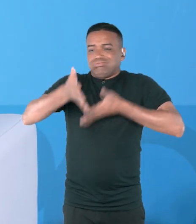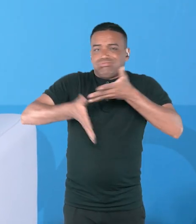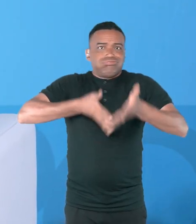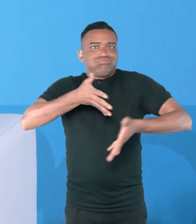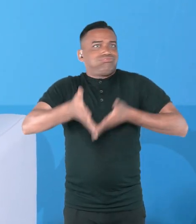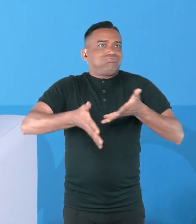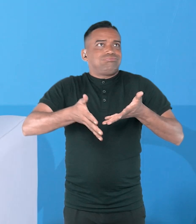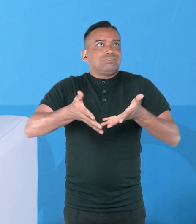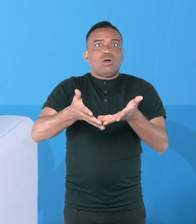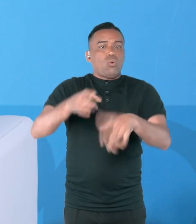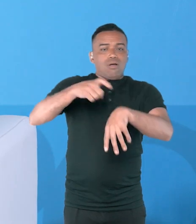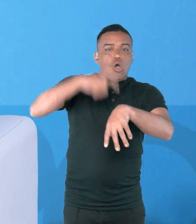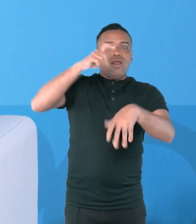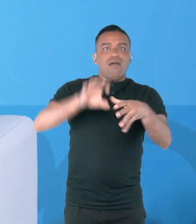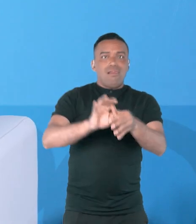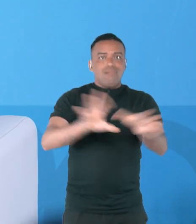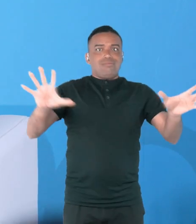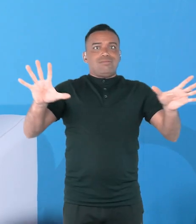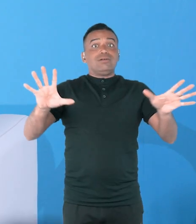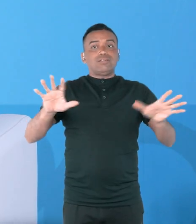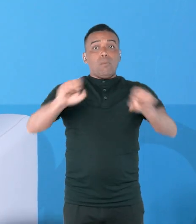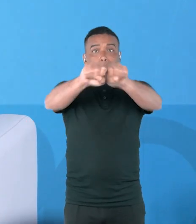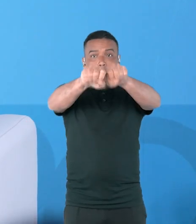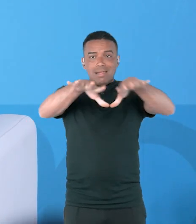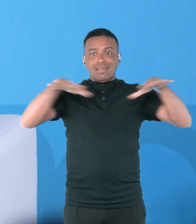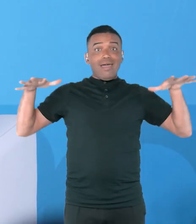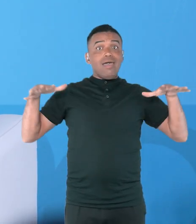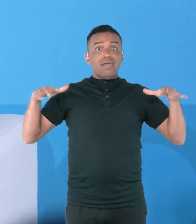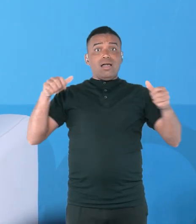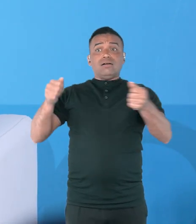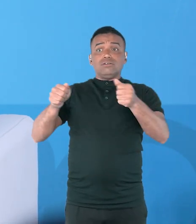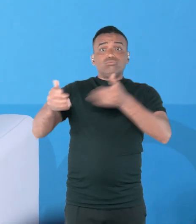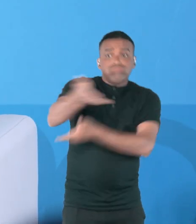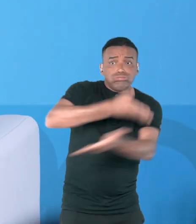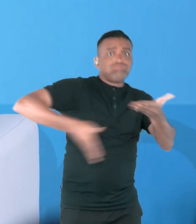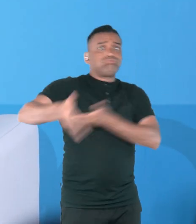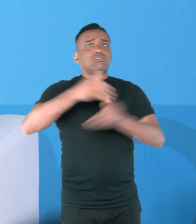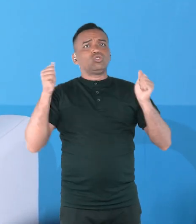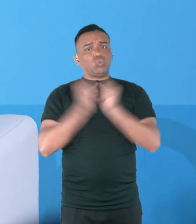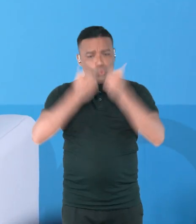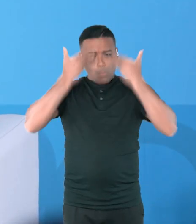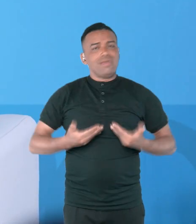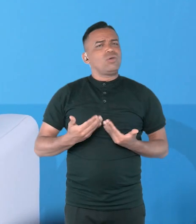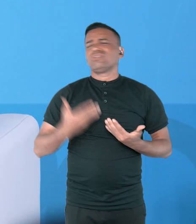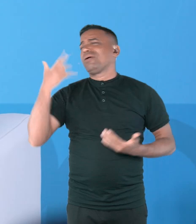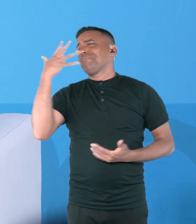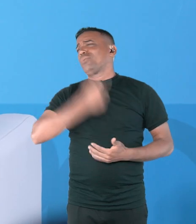para cada vez eu ser realmente um... E é uma peça em que a plateia participa comigo. É